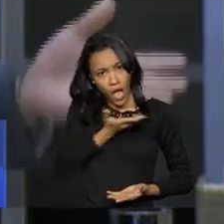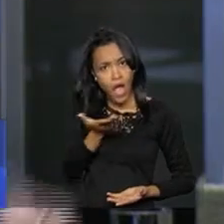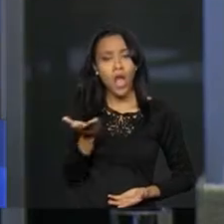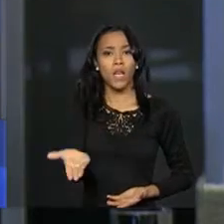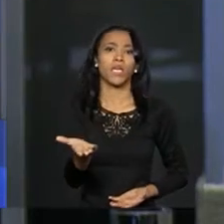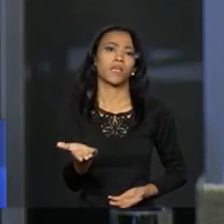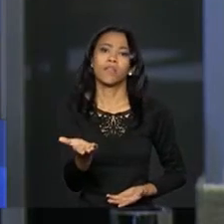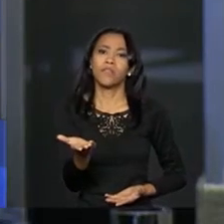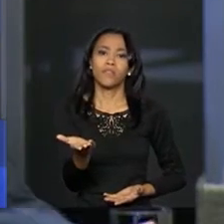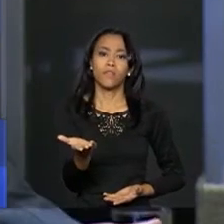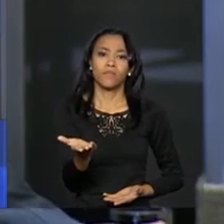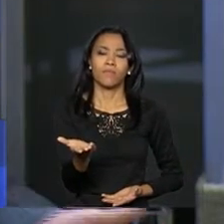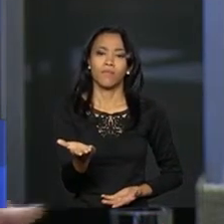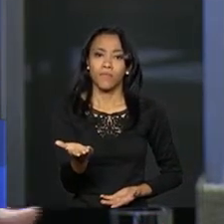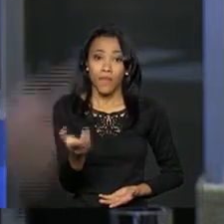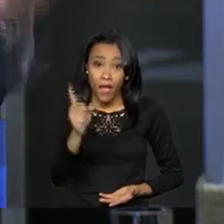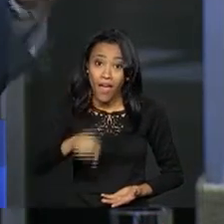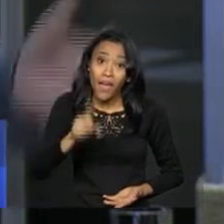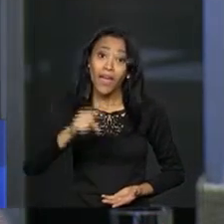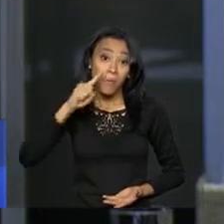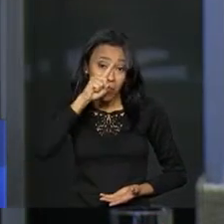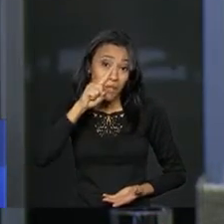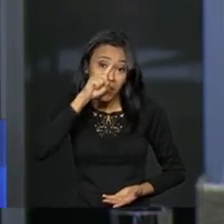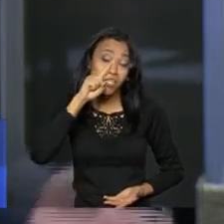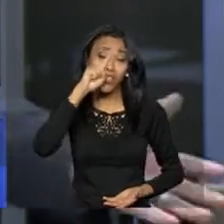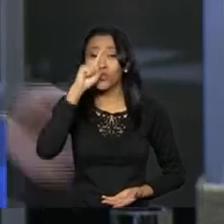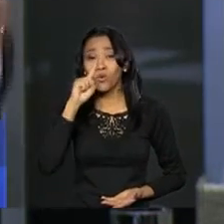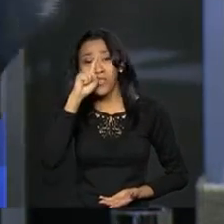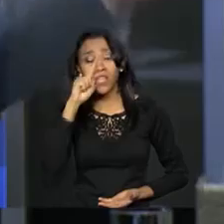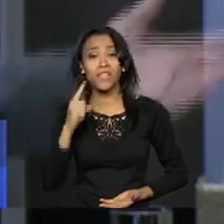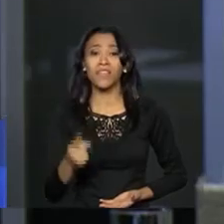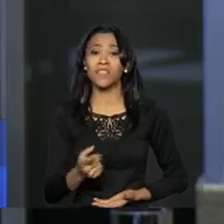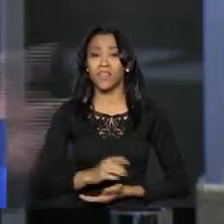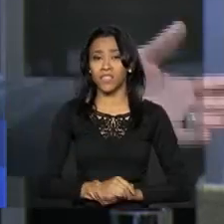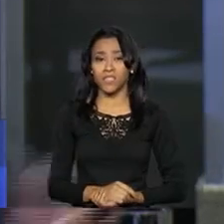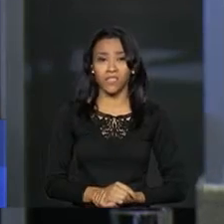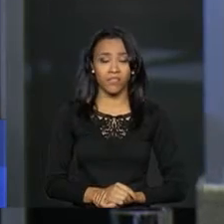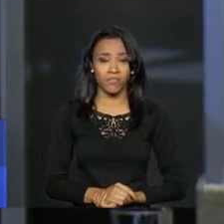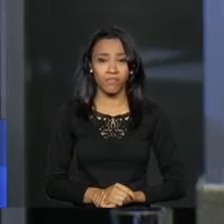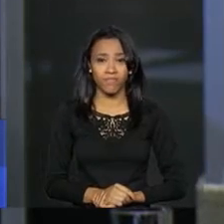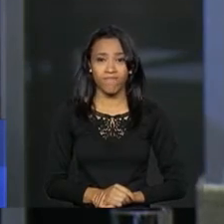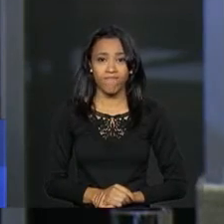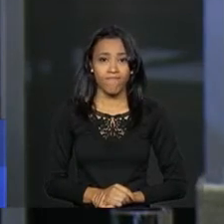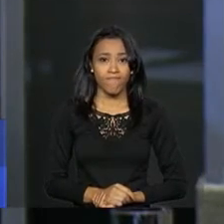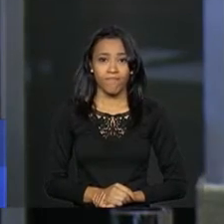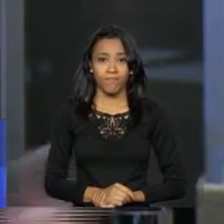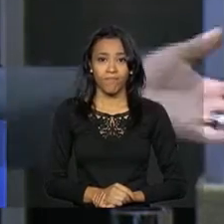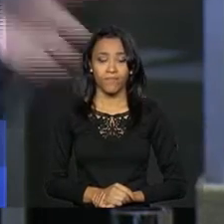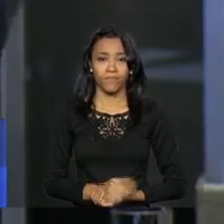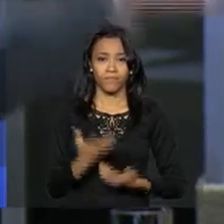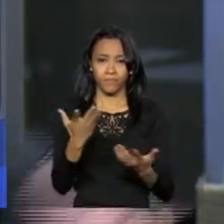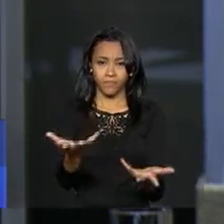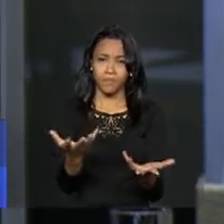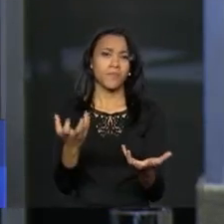no hotel. É mais grave estar no hotel articulando ou estar no Jaburu recebendo dezenas e dezenas de